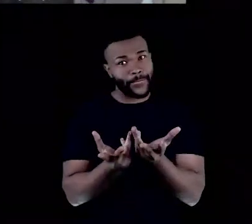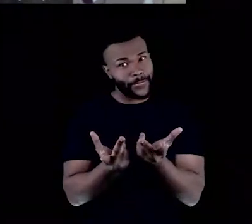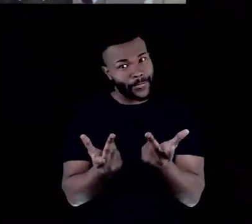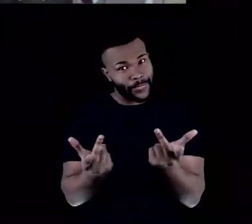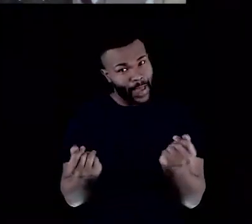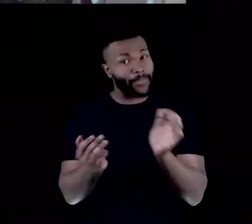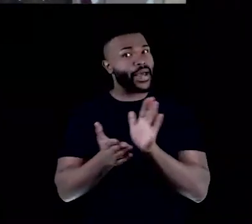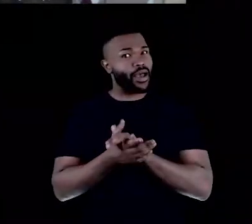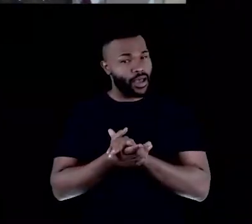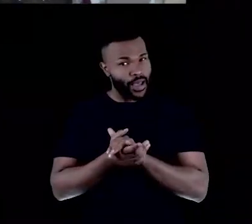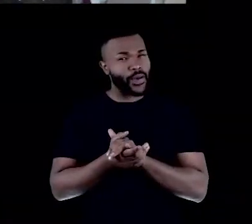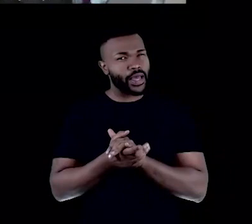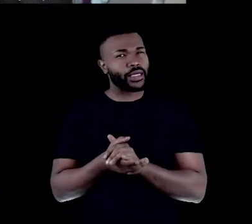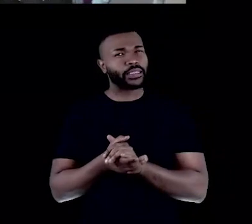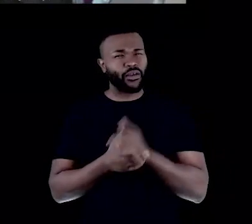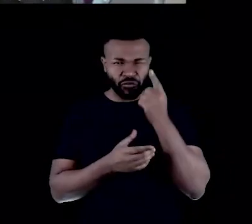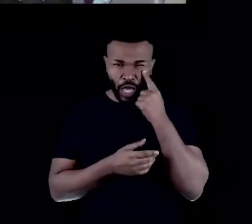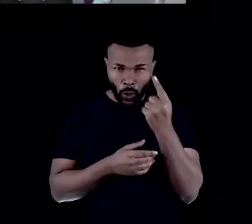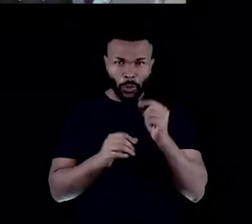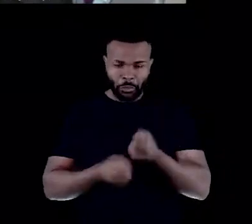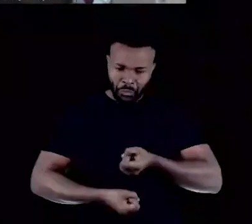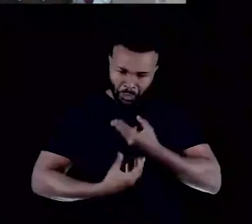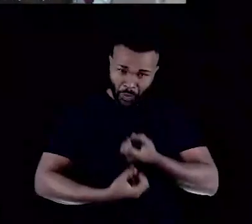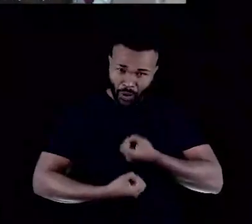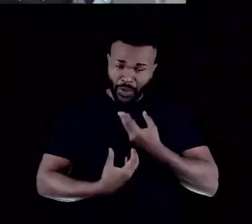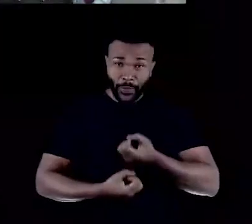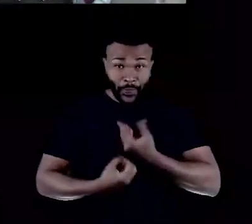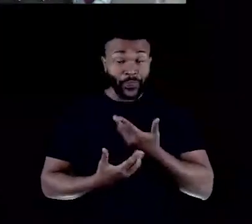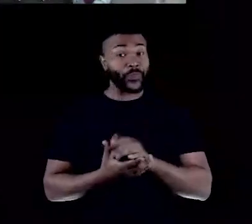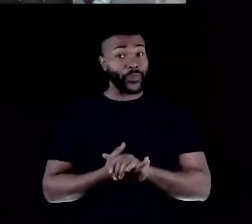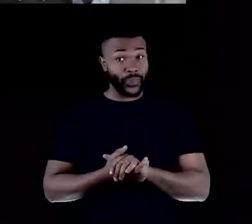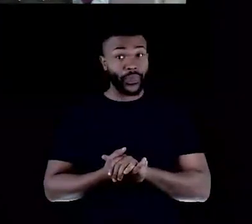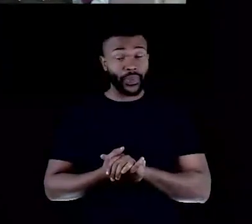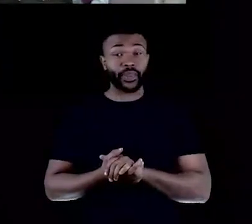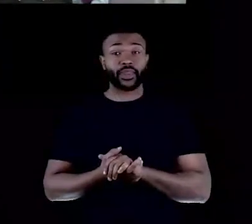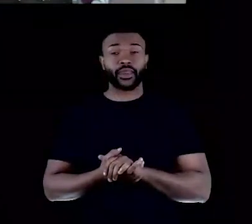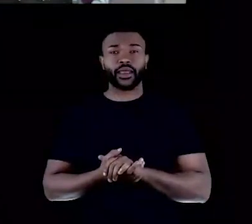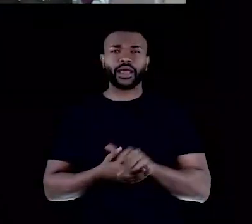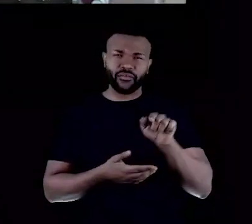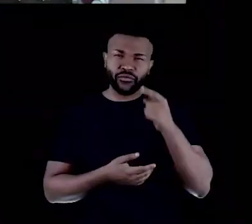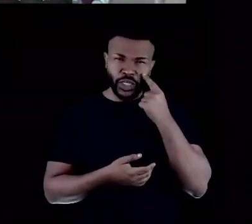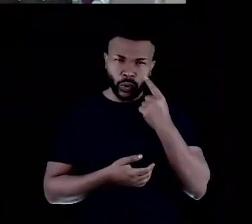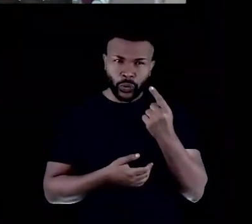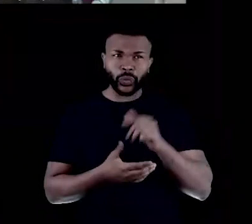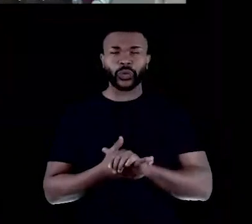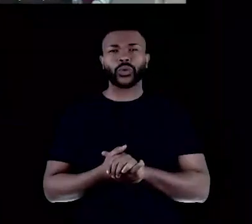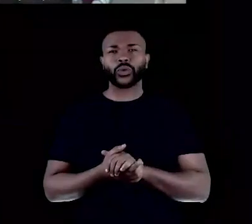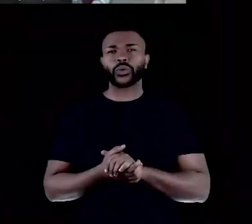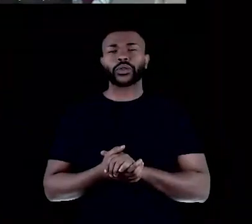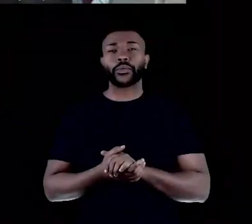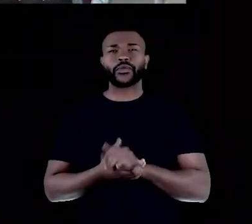Uau, incrível. Centenas de centelhas. Esse daí está na parte vermelha. O que